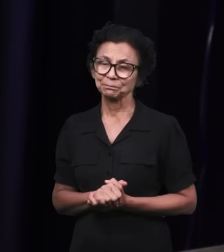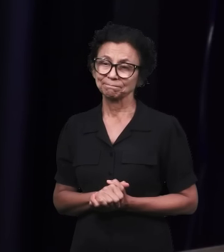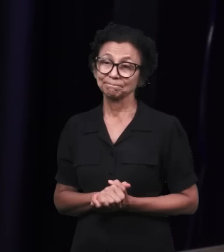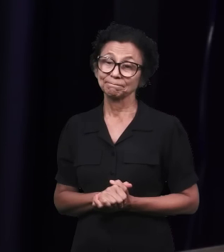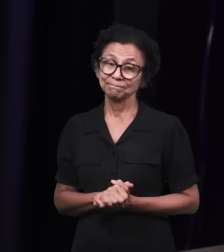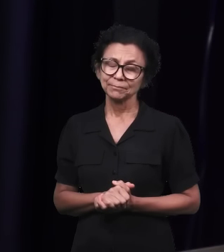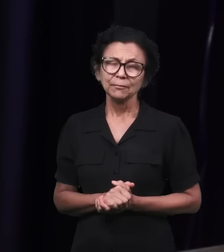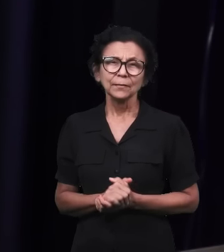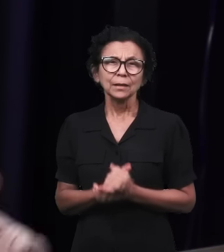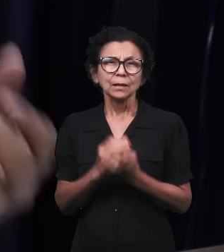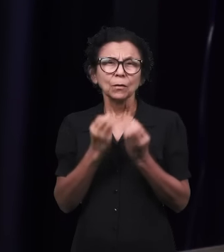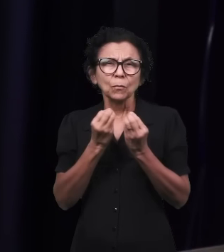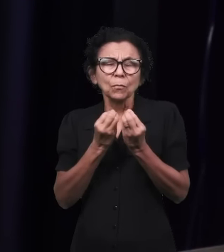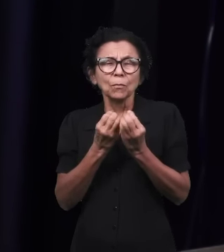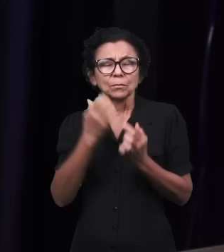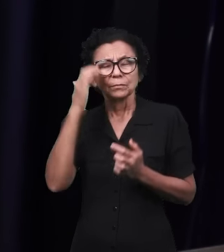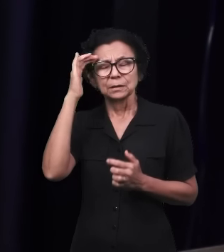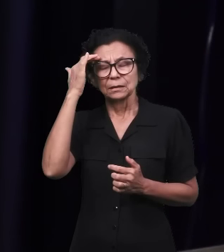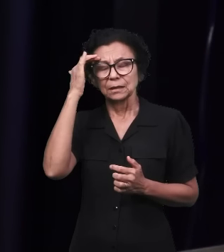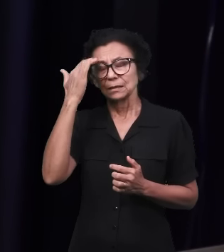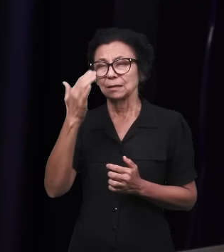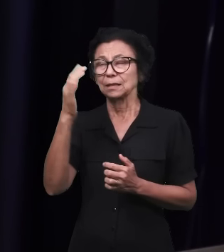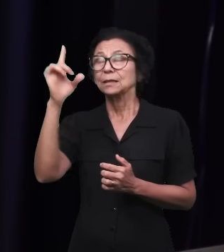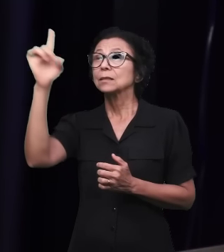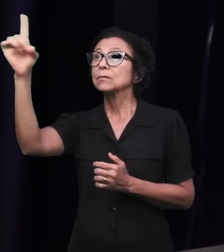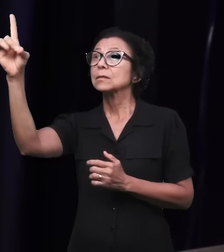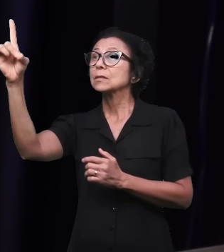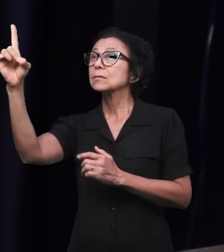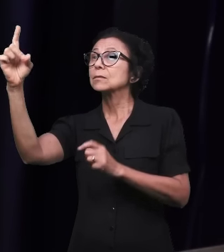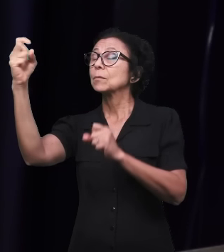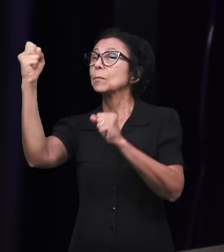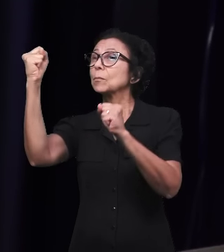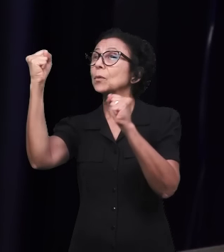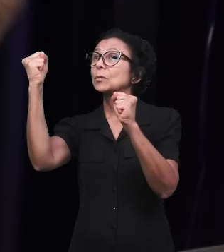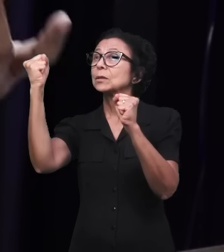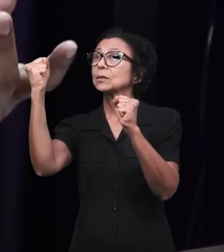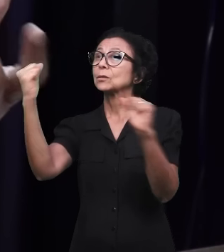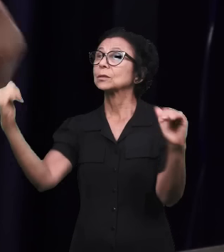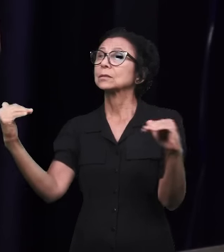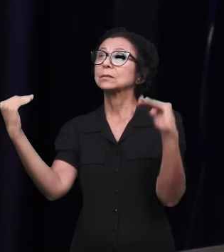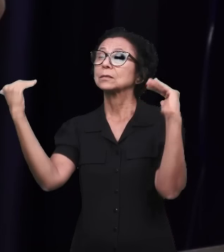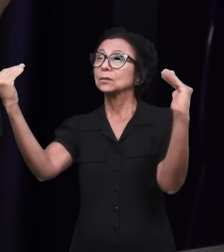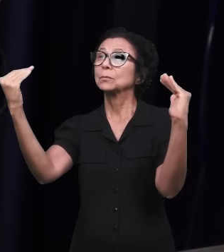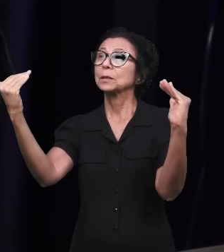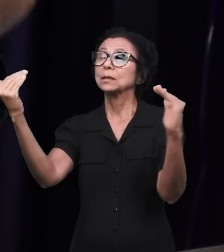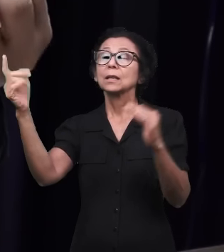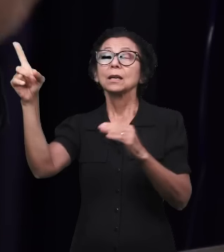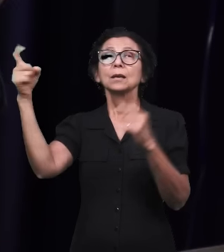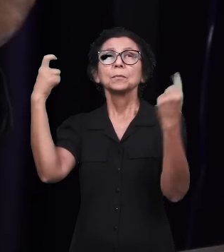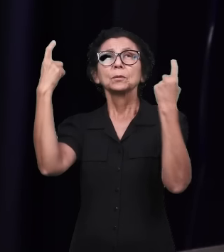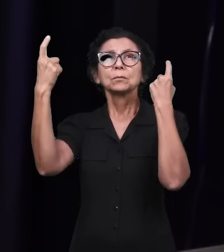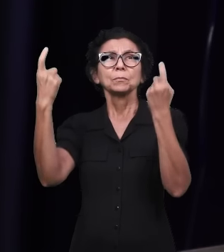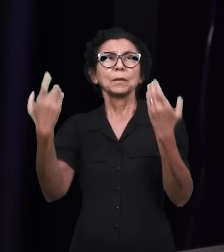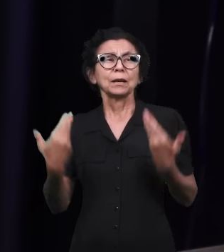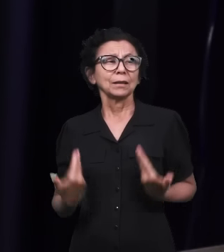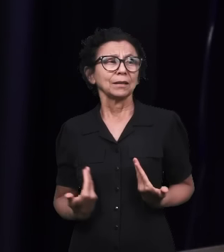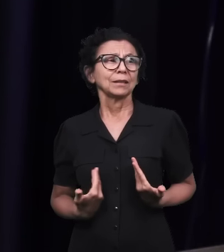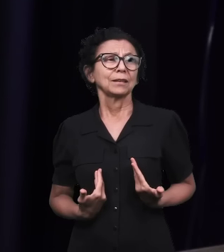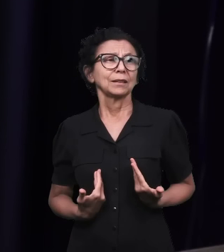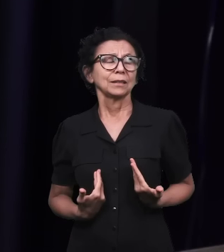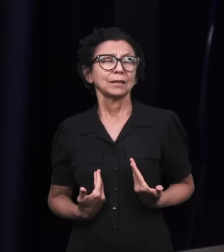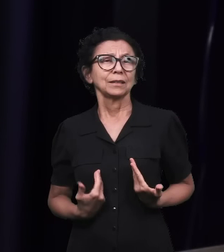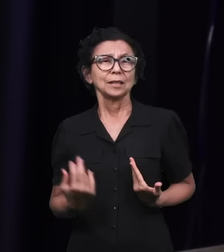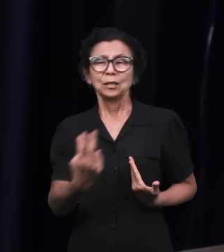tão grandioso, pode se preocupar comigo, pode saber meu nome, me conhecer mais do que a